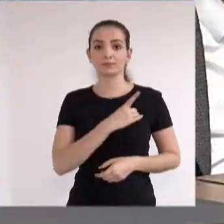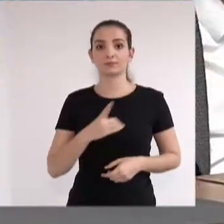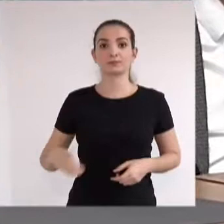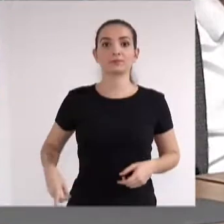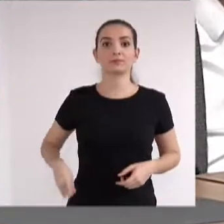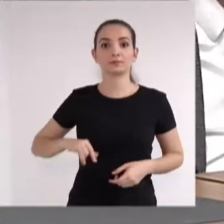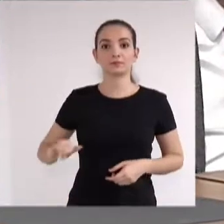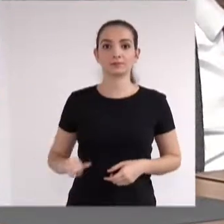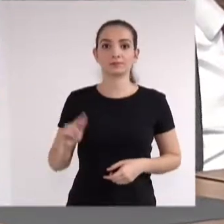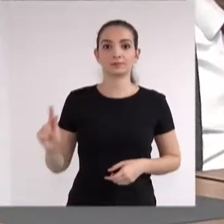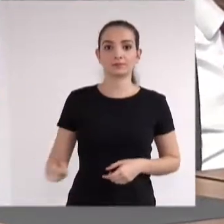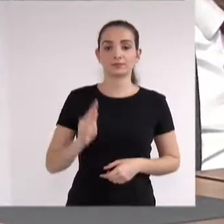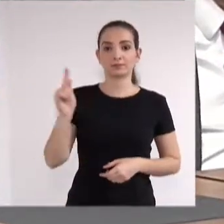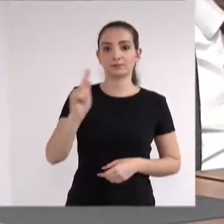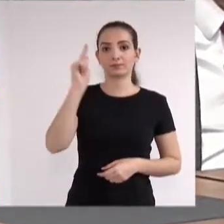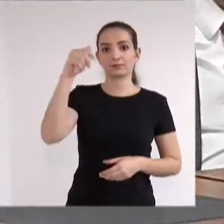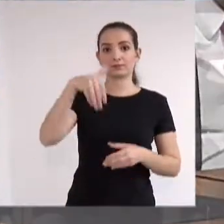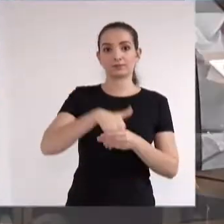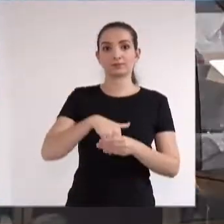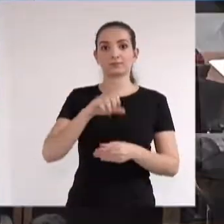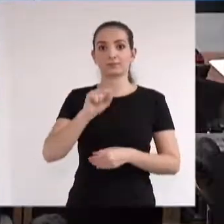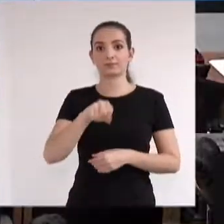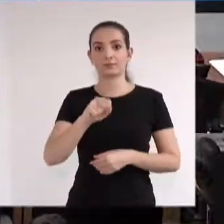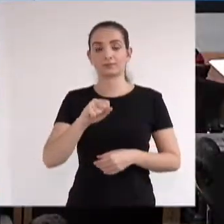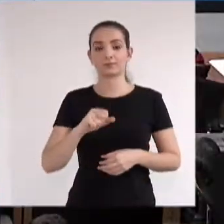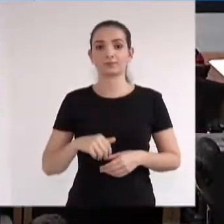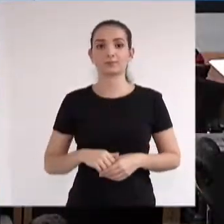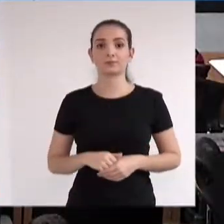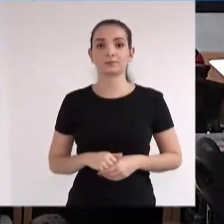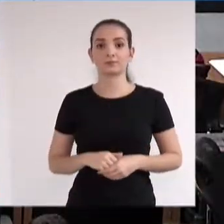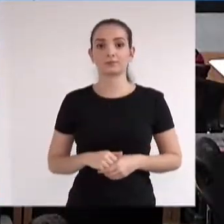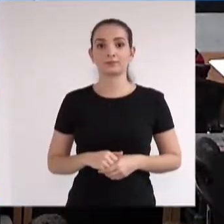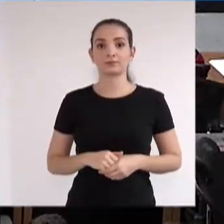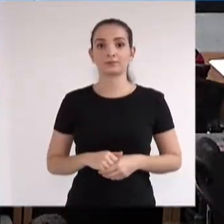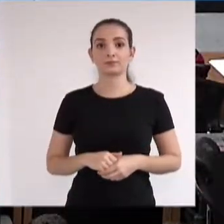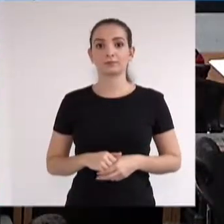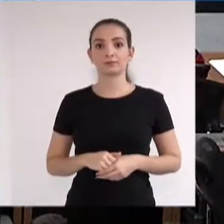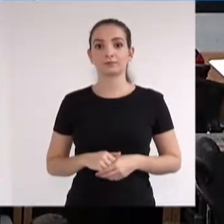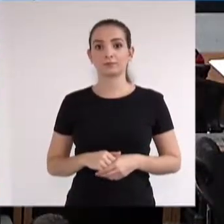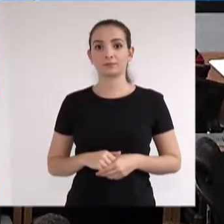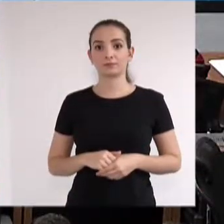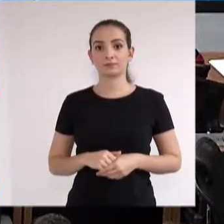Deputado João Grandão. Deputado João Grandão, vota sim.